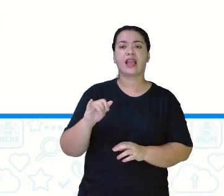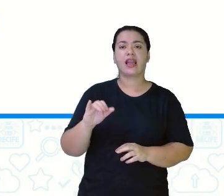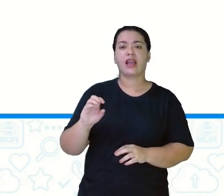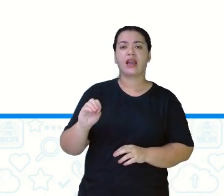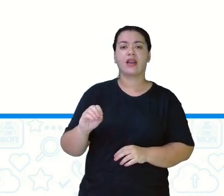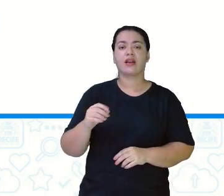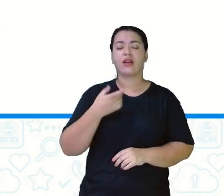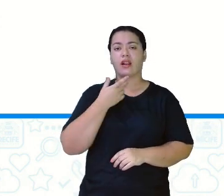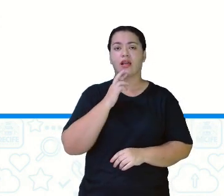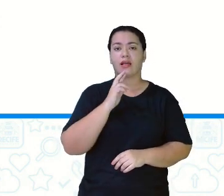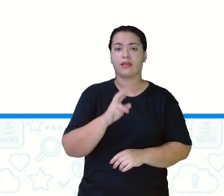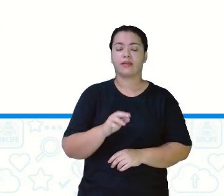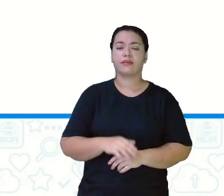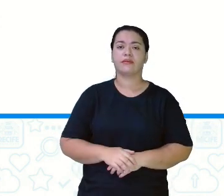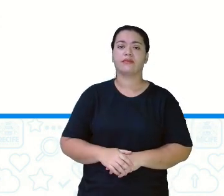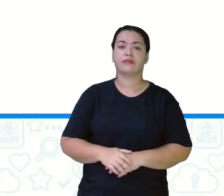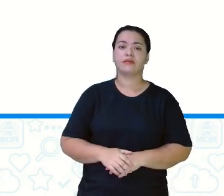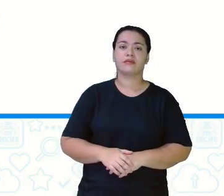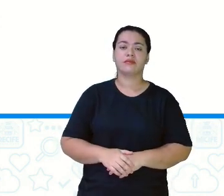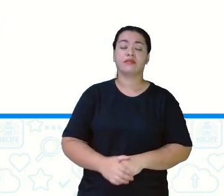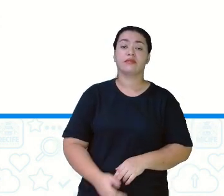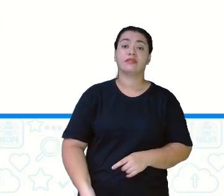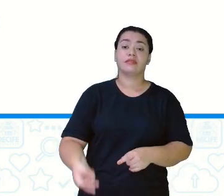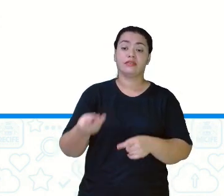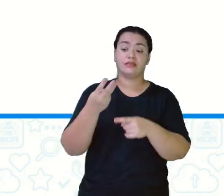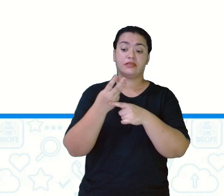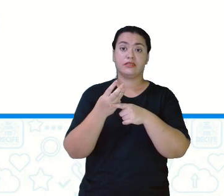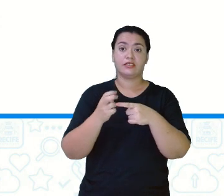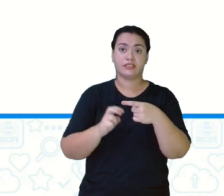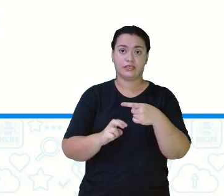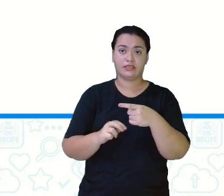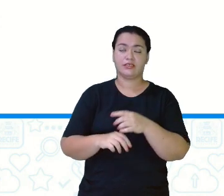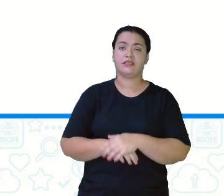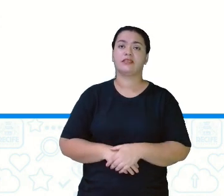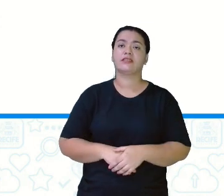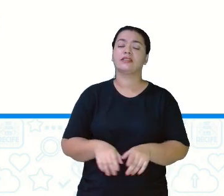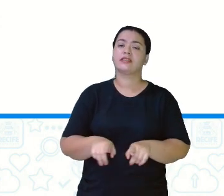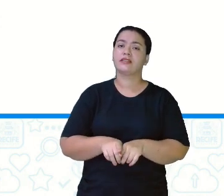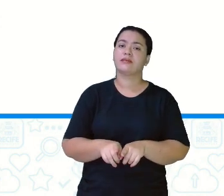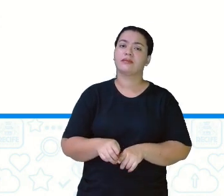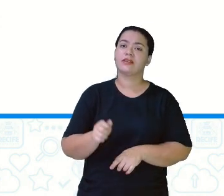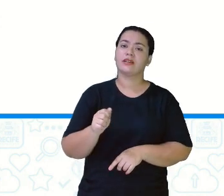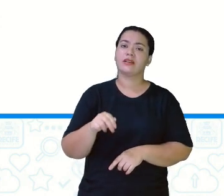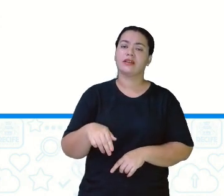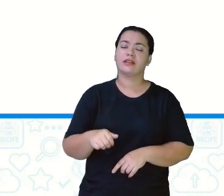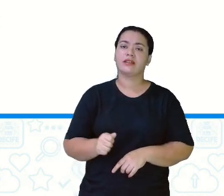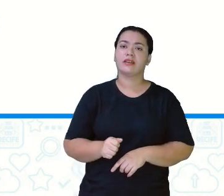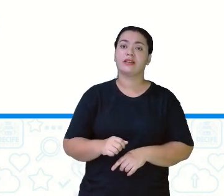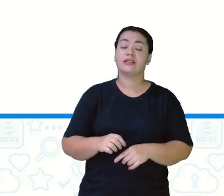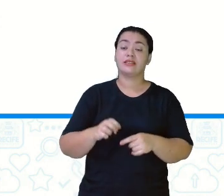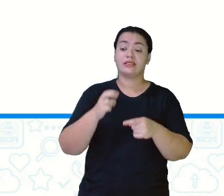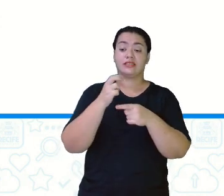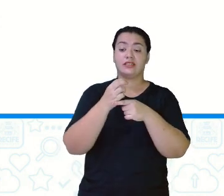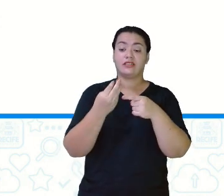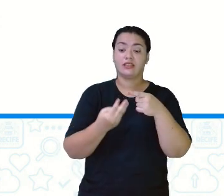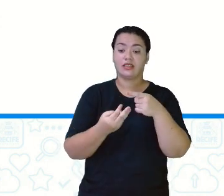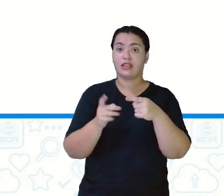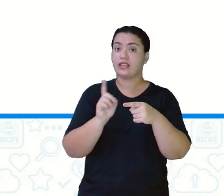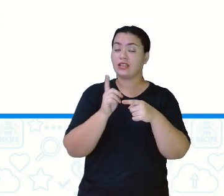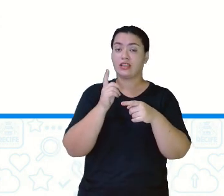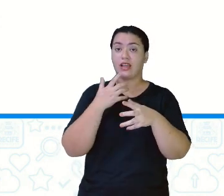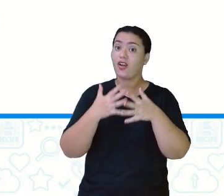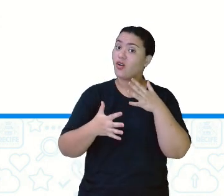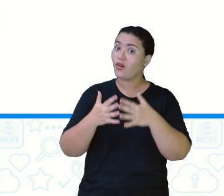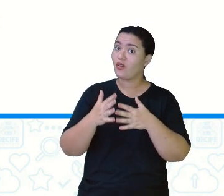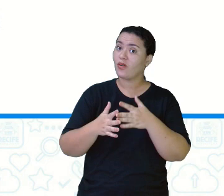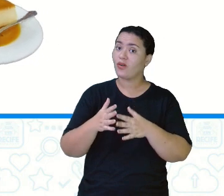colocou agora a resposta. Ele disse que foi 3/5. Vamos... E a Ana colocou 5/3. Ana? Opa, ficou confusa